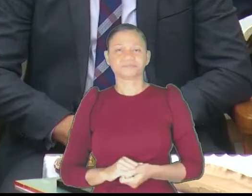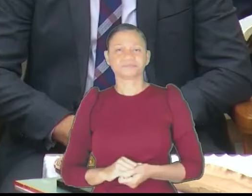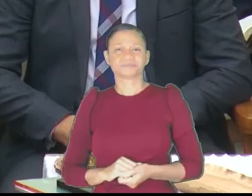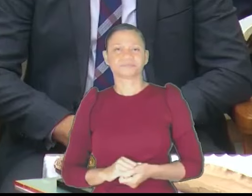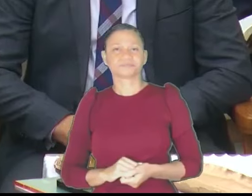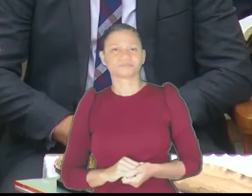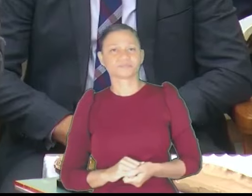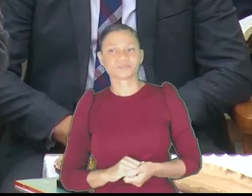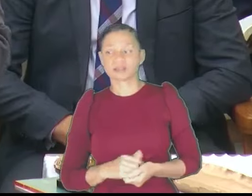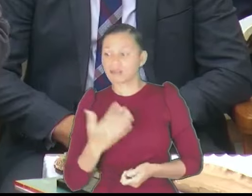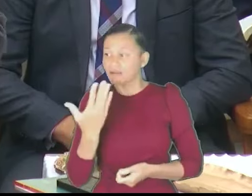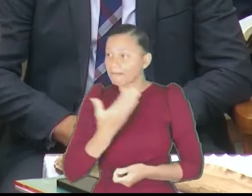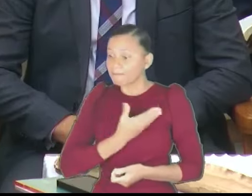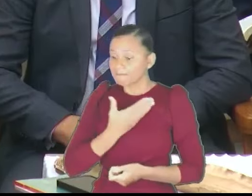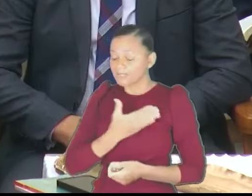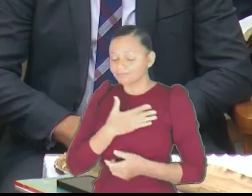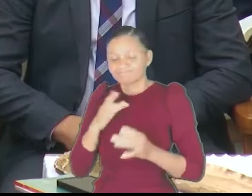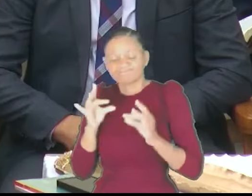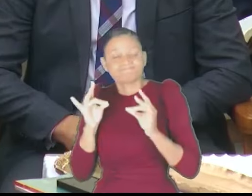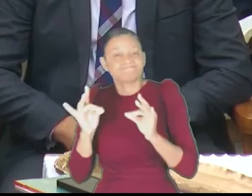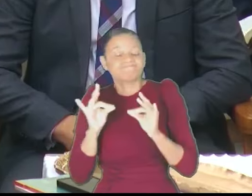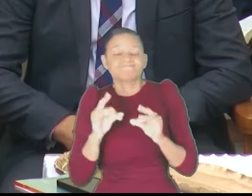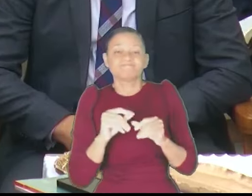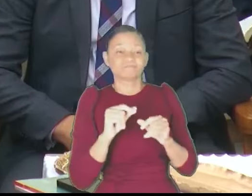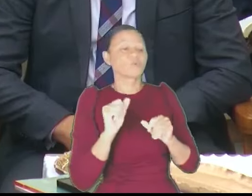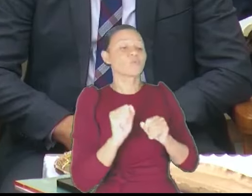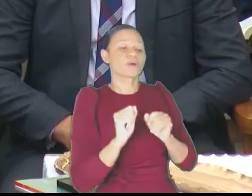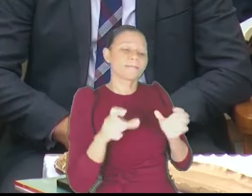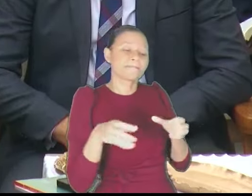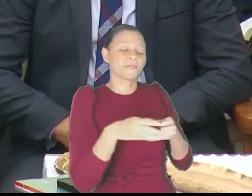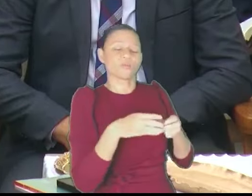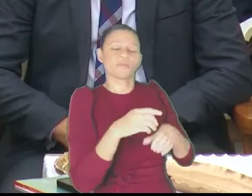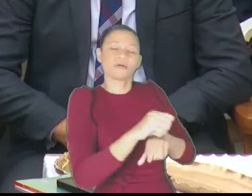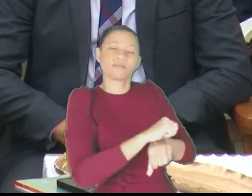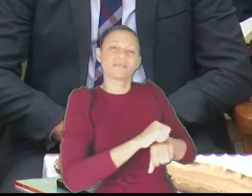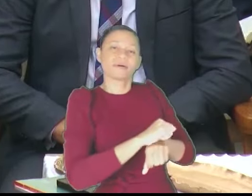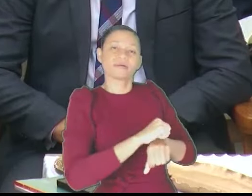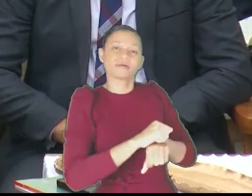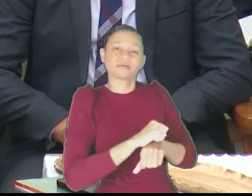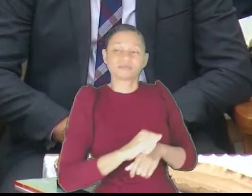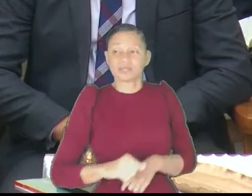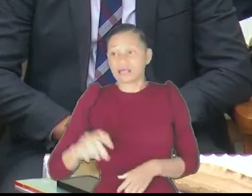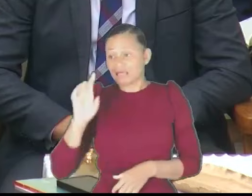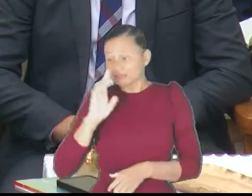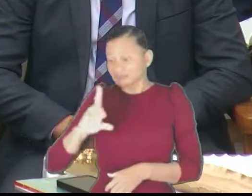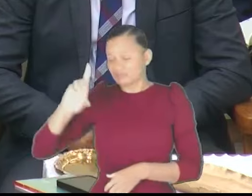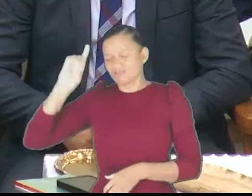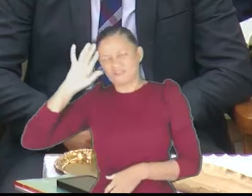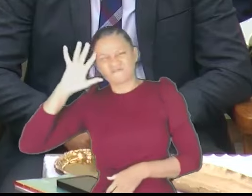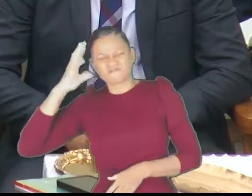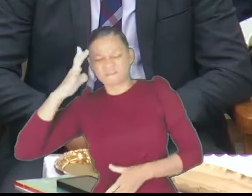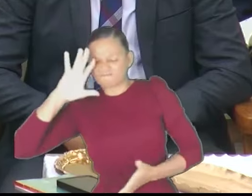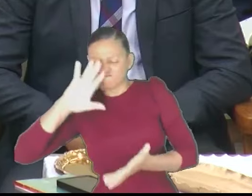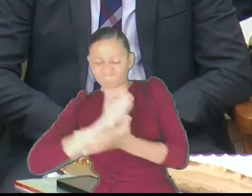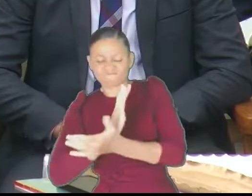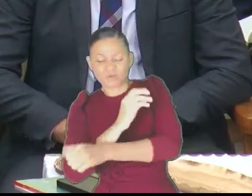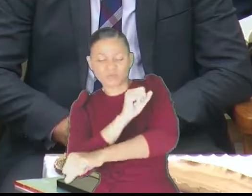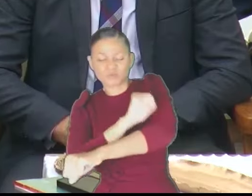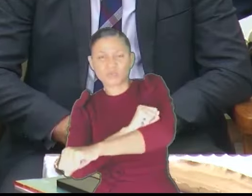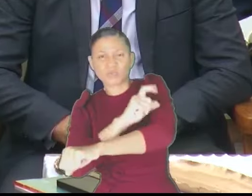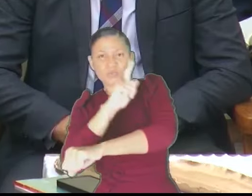Ele era tão amigo de Abraão que a Bíblia diz que quando ele resolveu destruir Sodoma e Gomorra, era